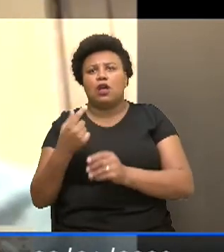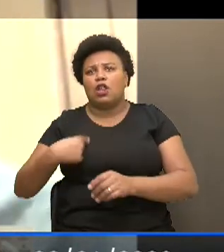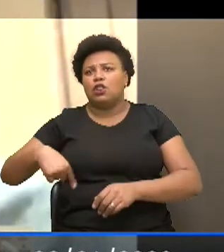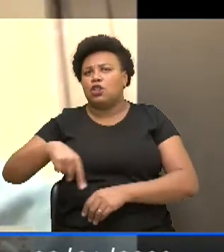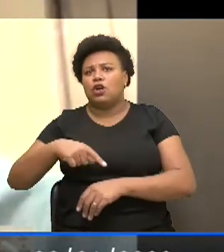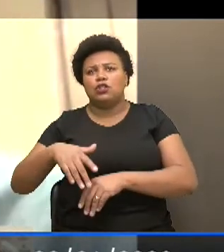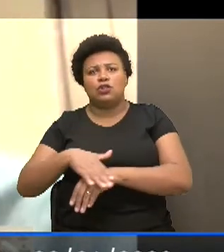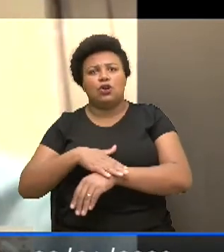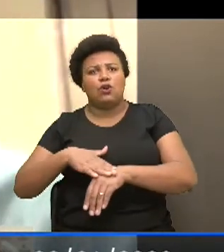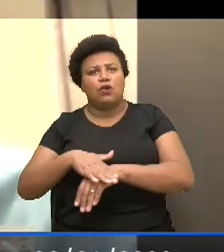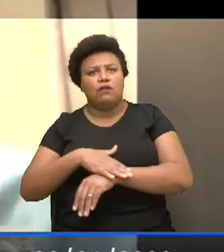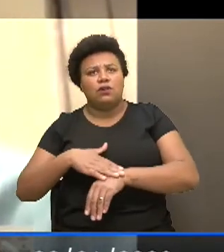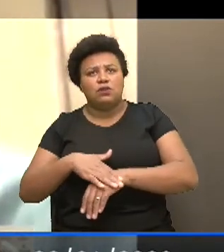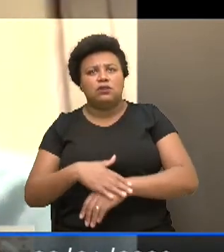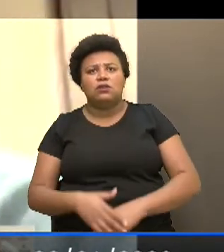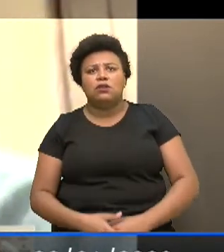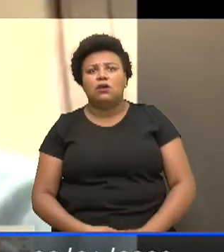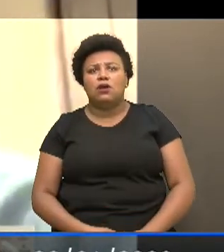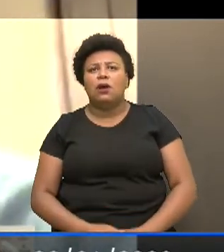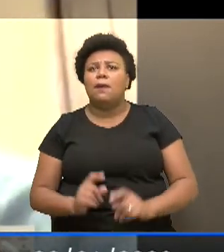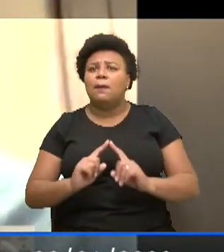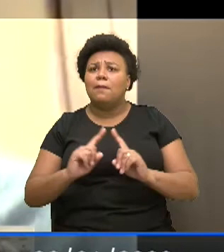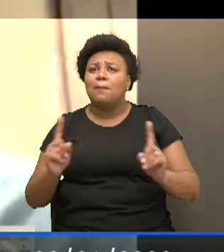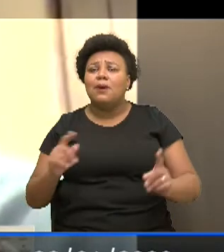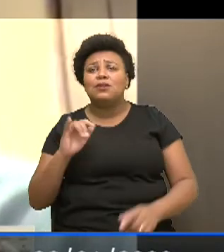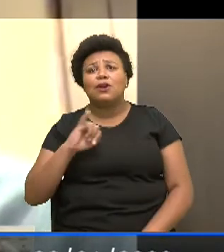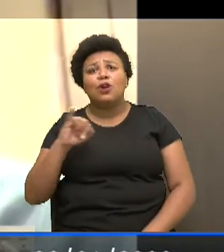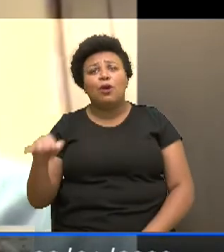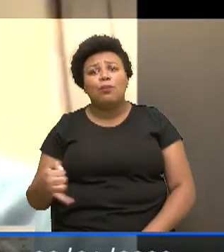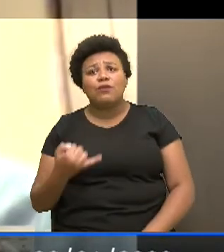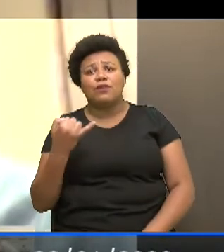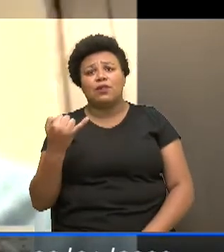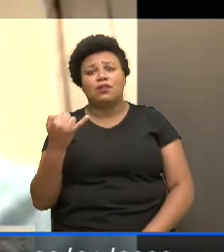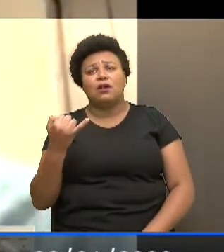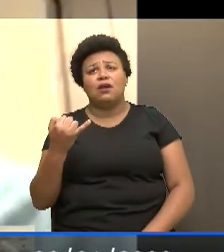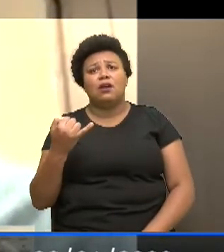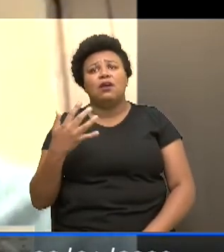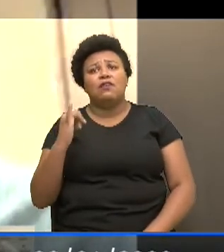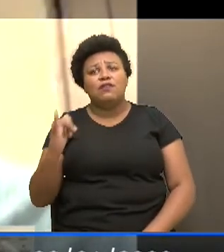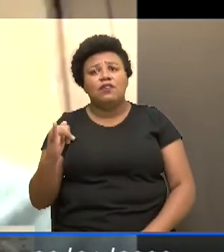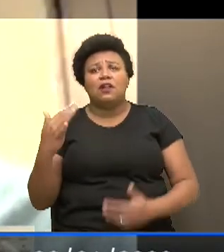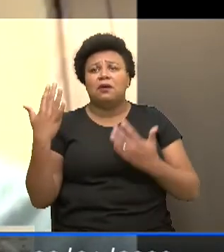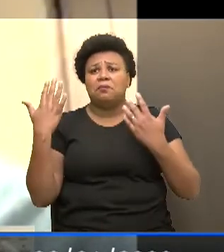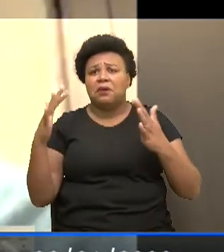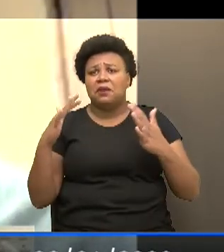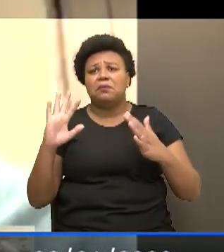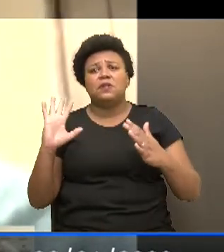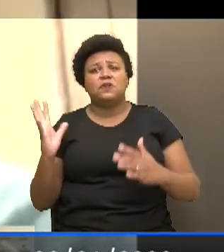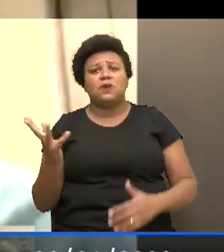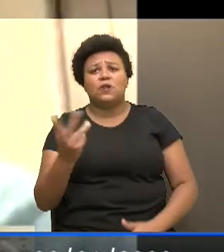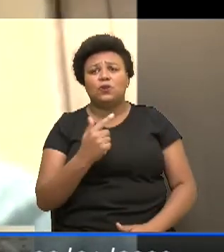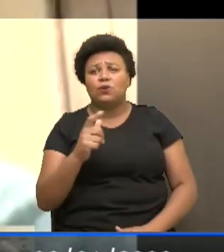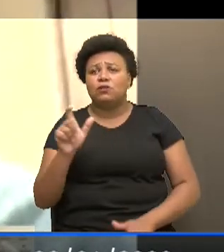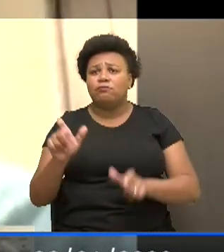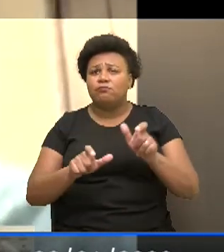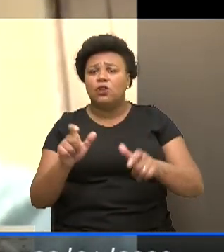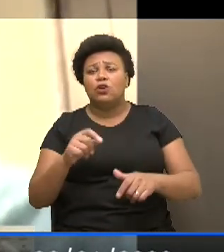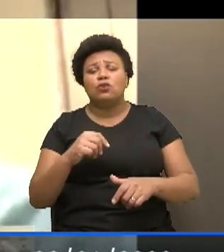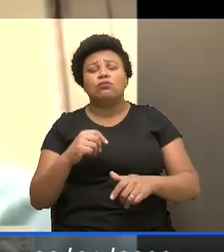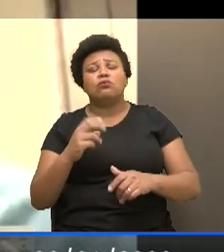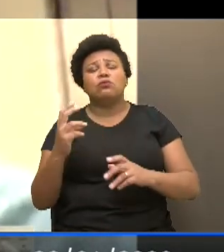essa questão. Mas eu quero aproveitar essa oportunidade, eu acho que parabenizar todos. Aqui nós temos todos os